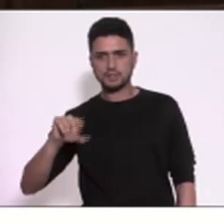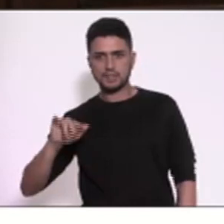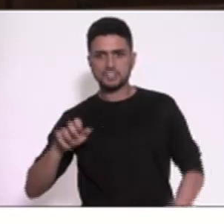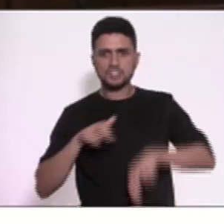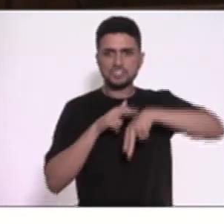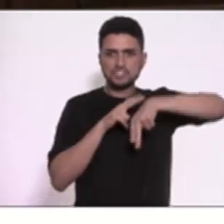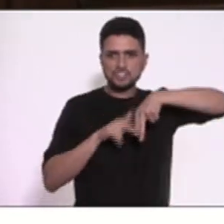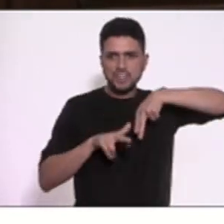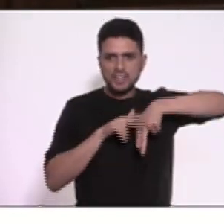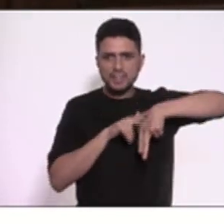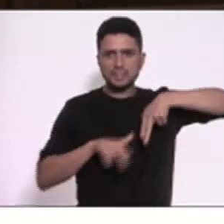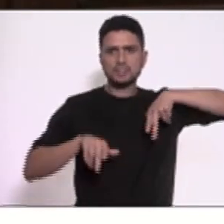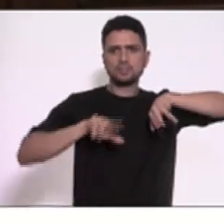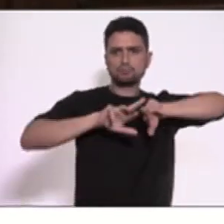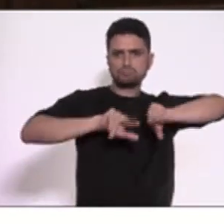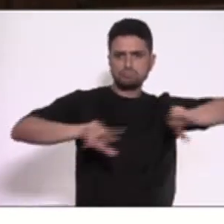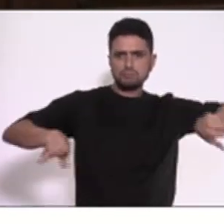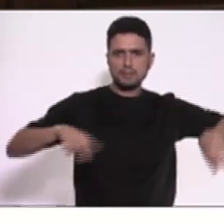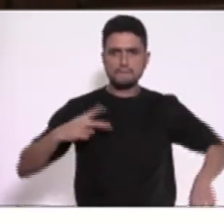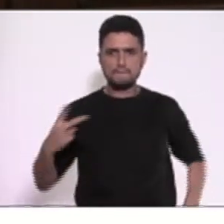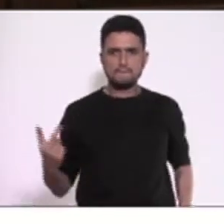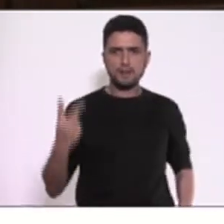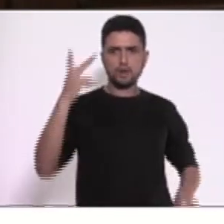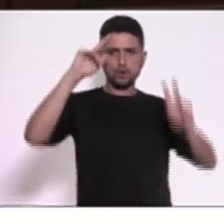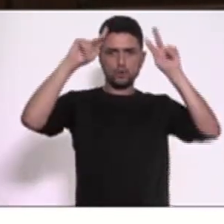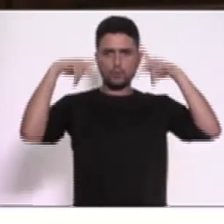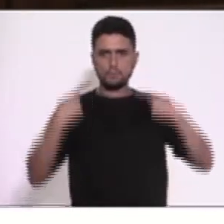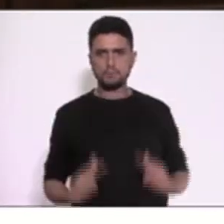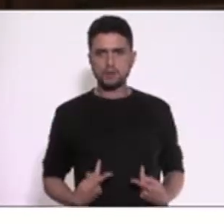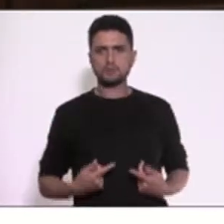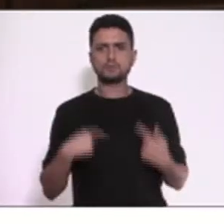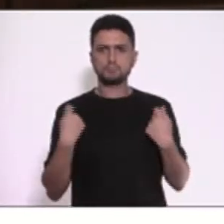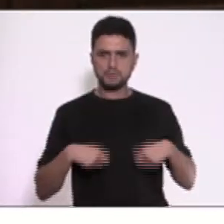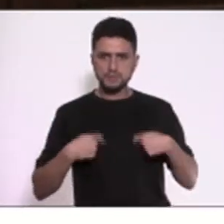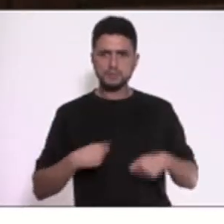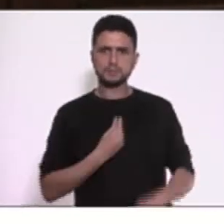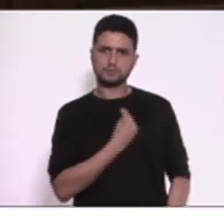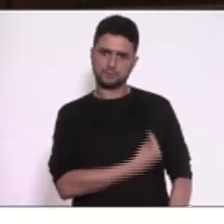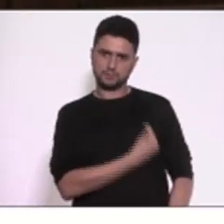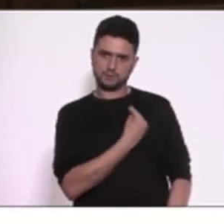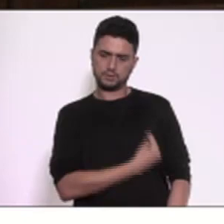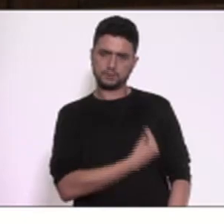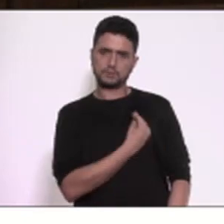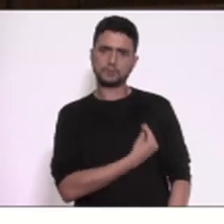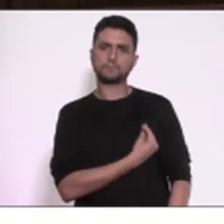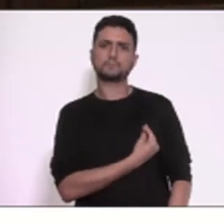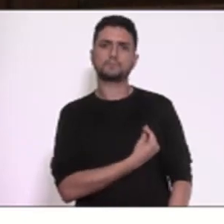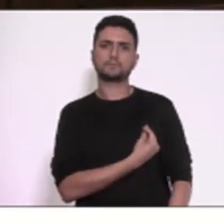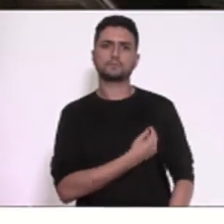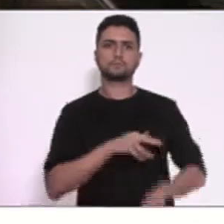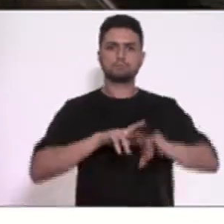afirmar a diversidade como um valor humano essencial à nossa vida, à nossa convivência, à nossa pluralidade.